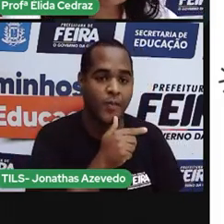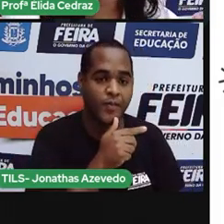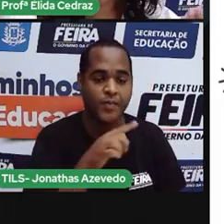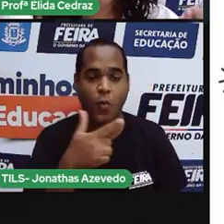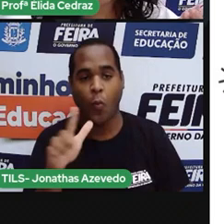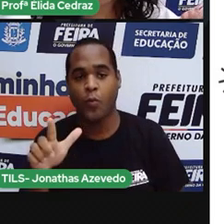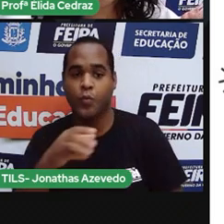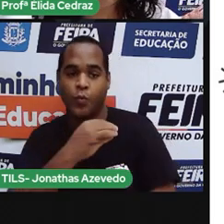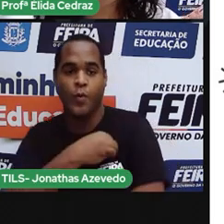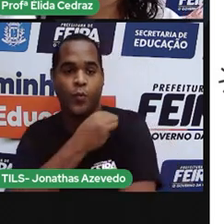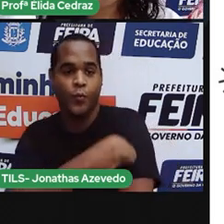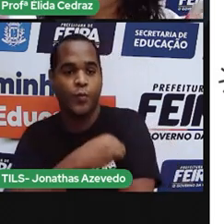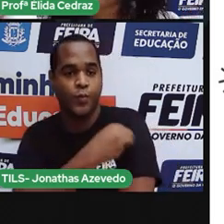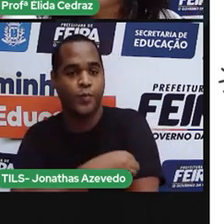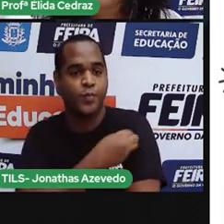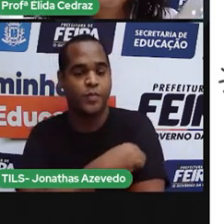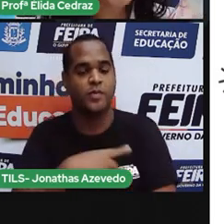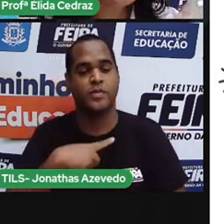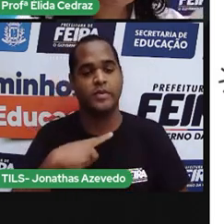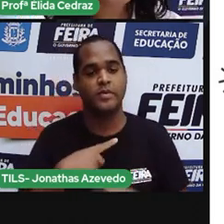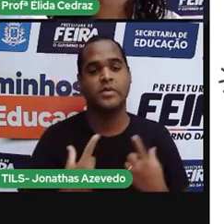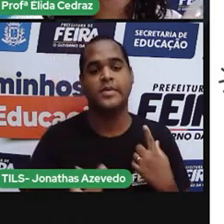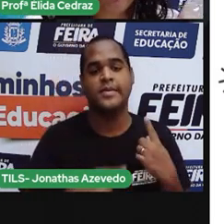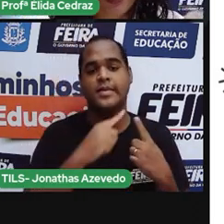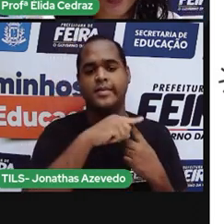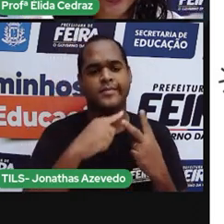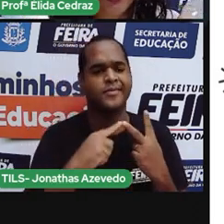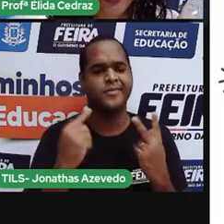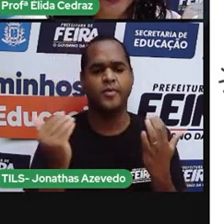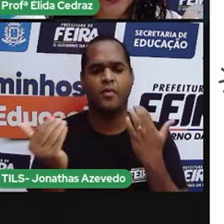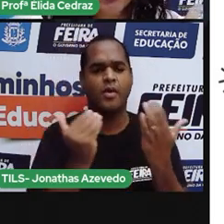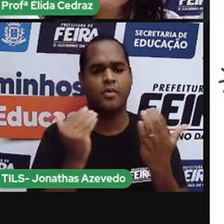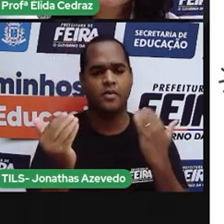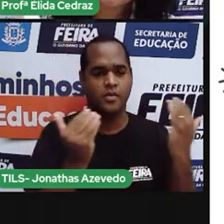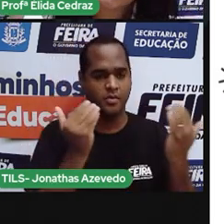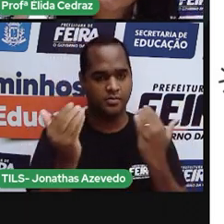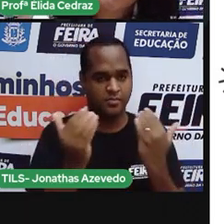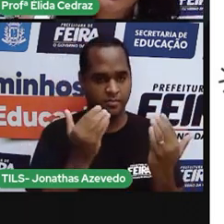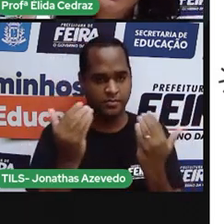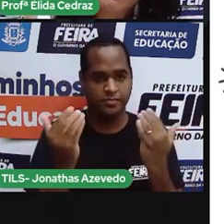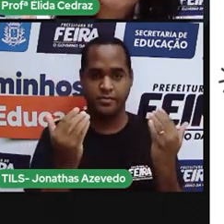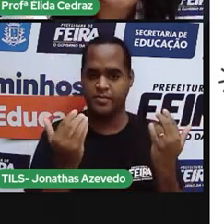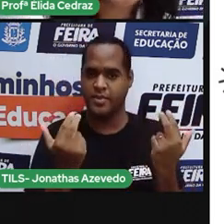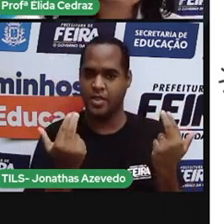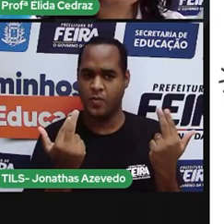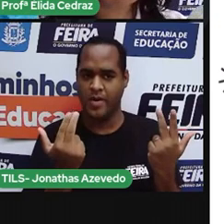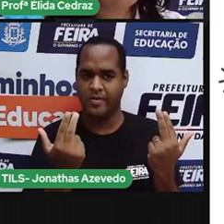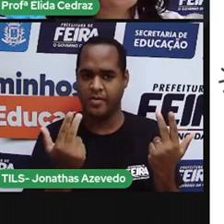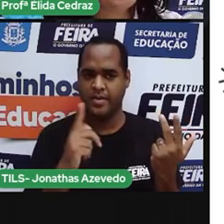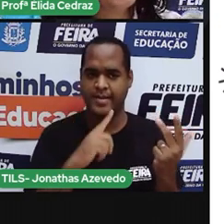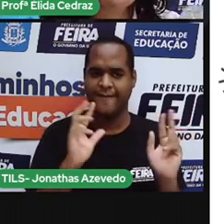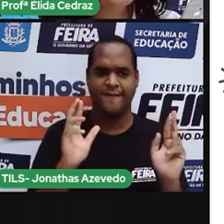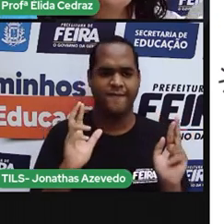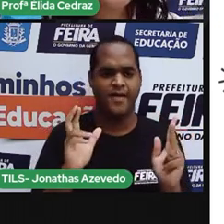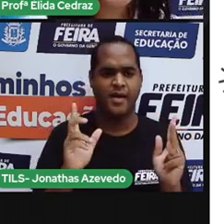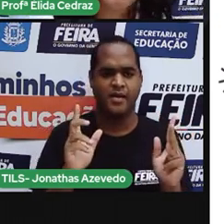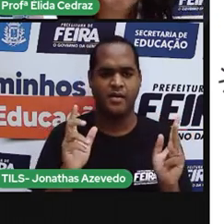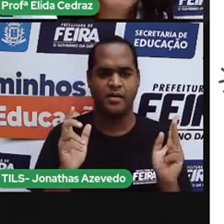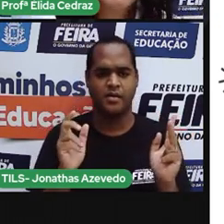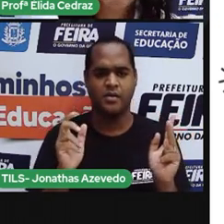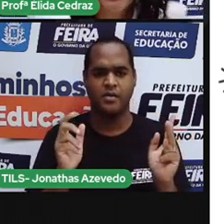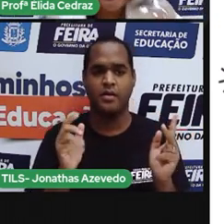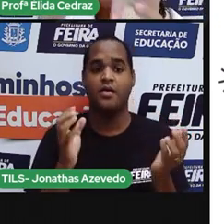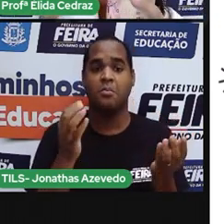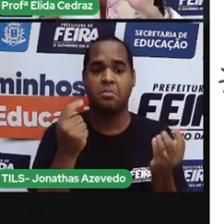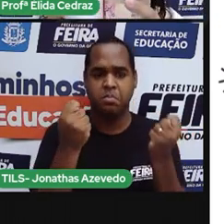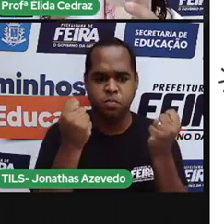e aqui o vaso do alto. E a gente vai comparar as coisas. Se são iguais, se são diferentes, quem